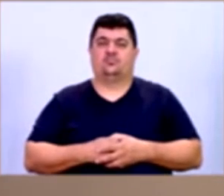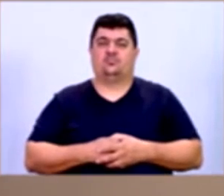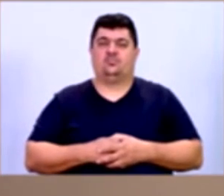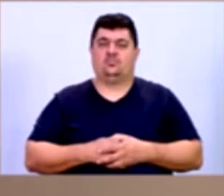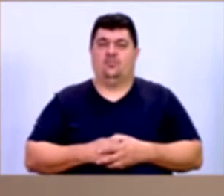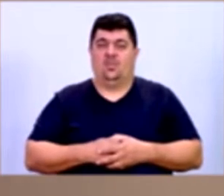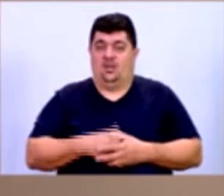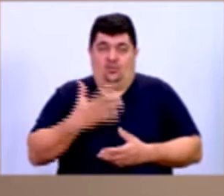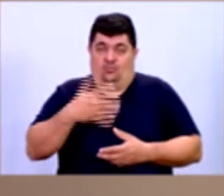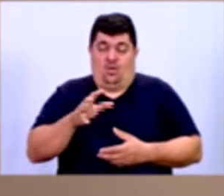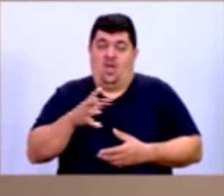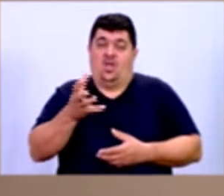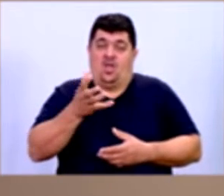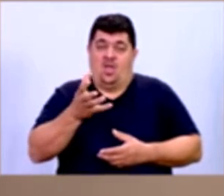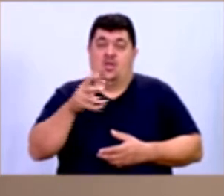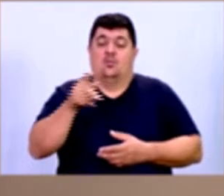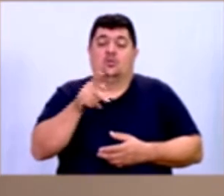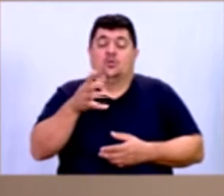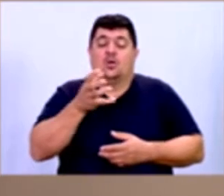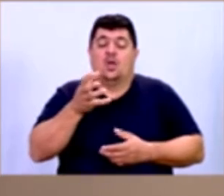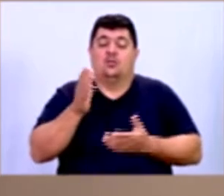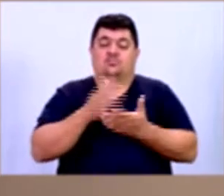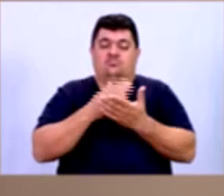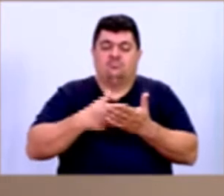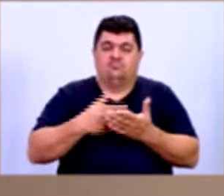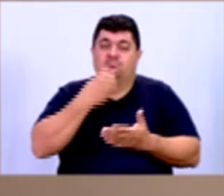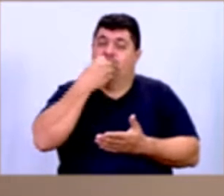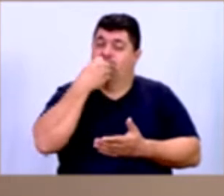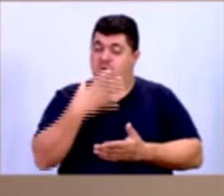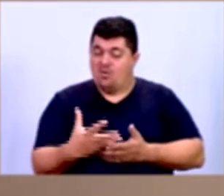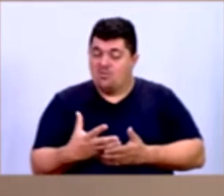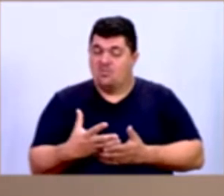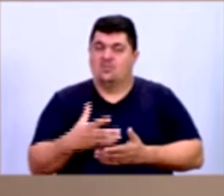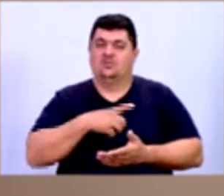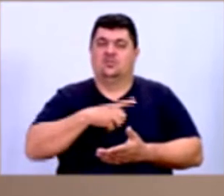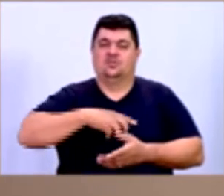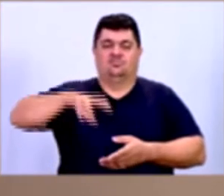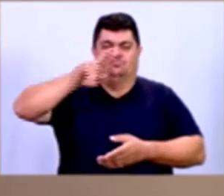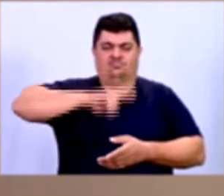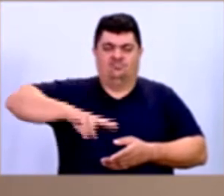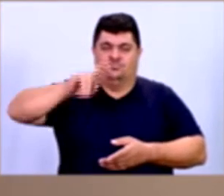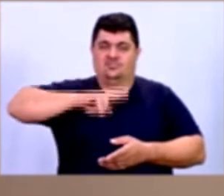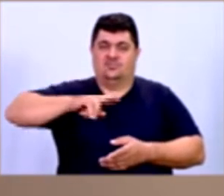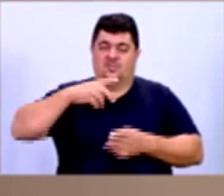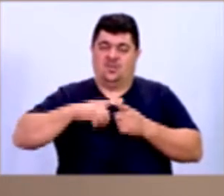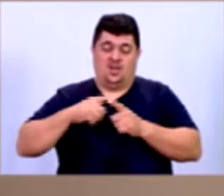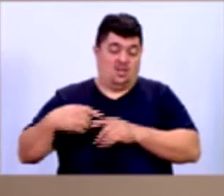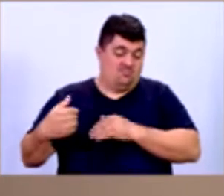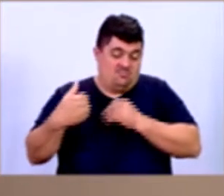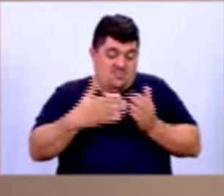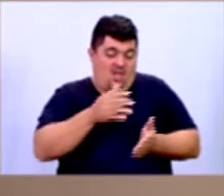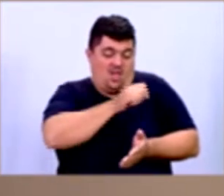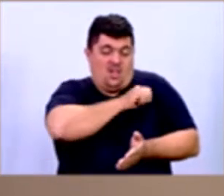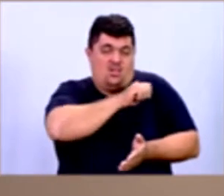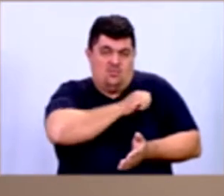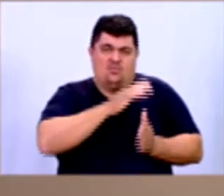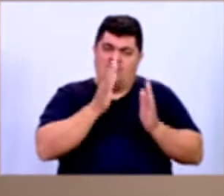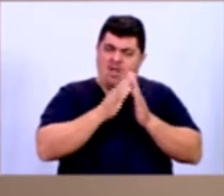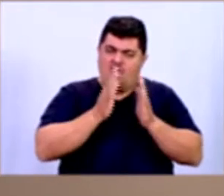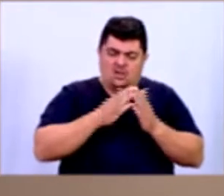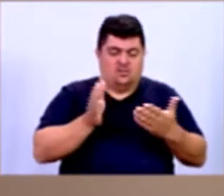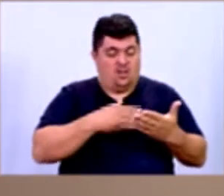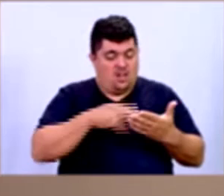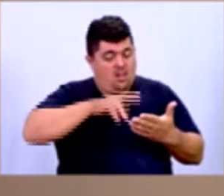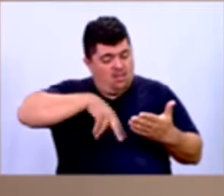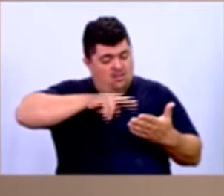é o que se quer na sala de aula. Se quer melhorar o material didático que está sendo disponibilizado para o aluno levar para sua casa e utilizar